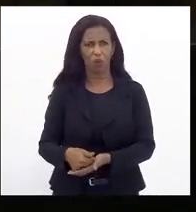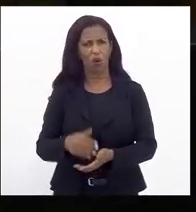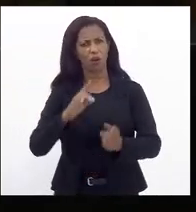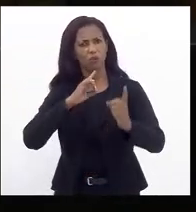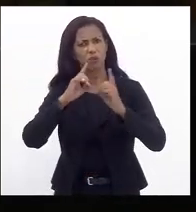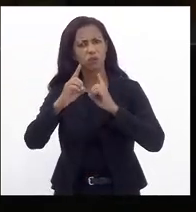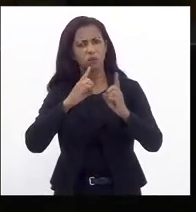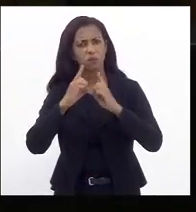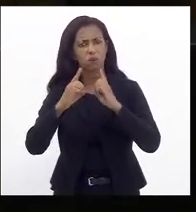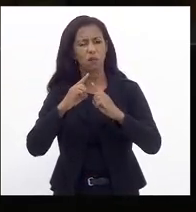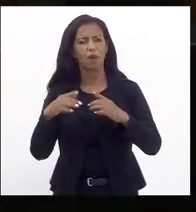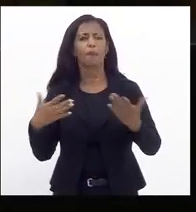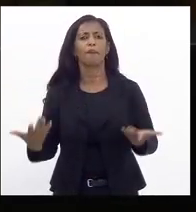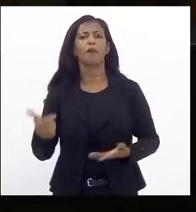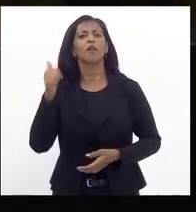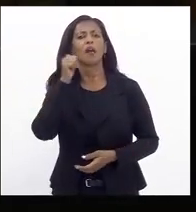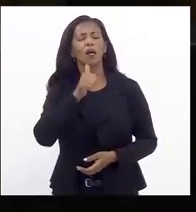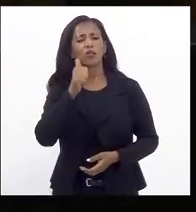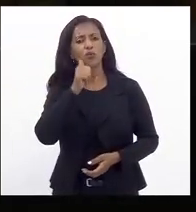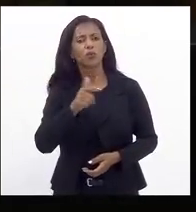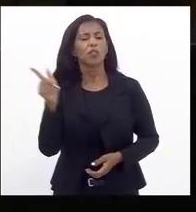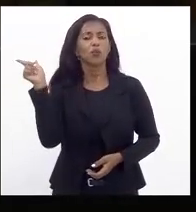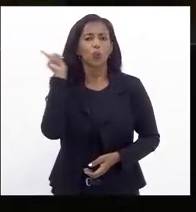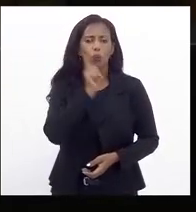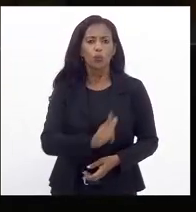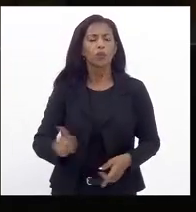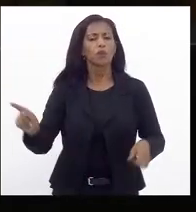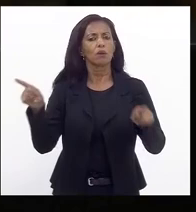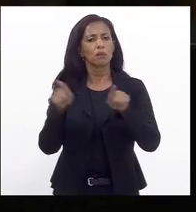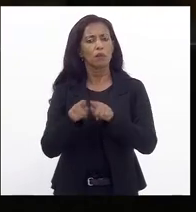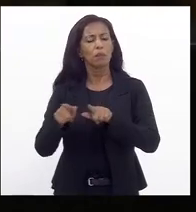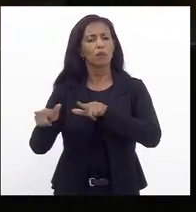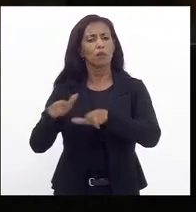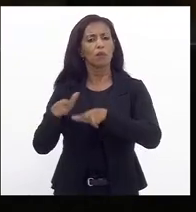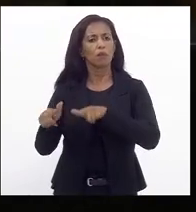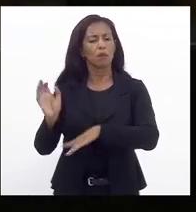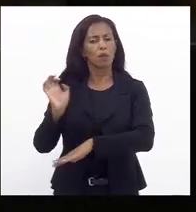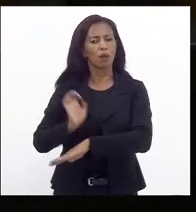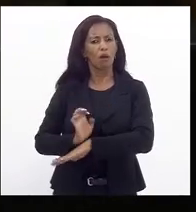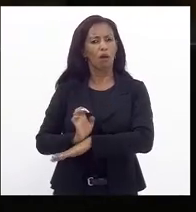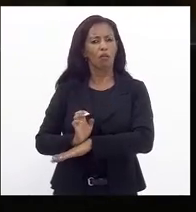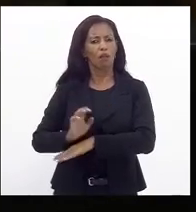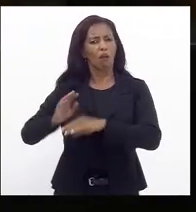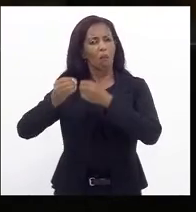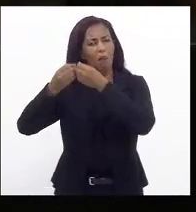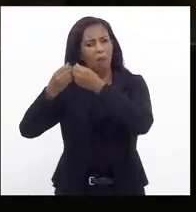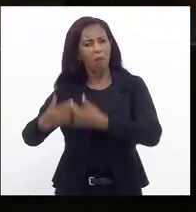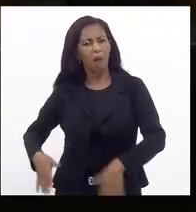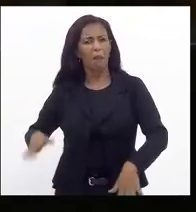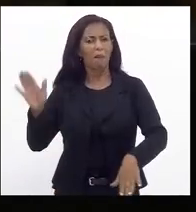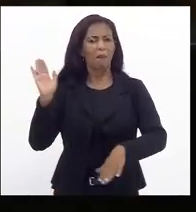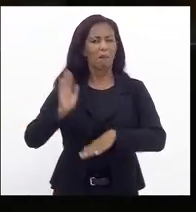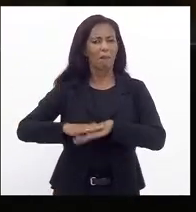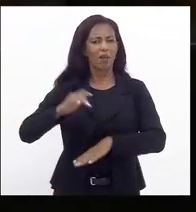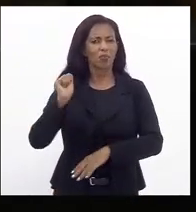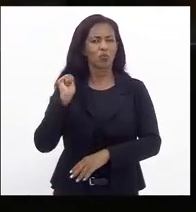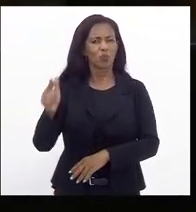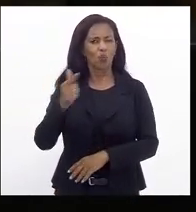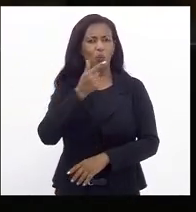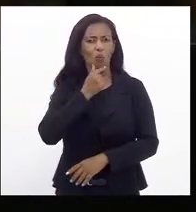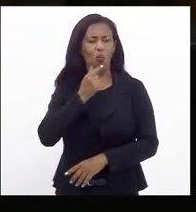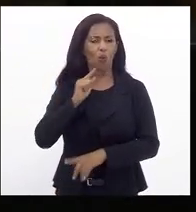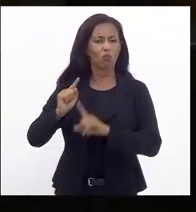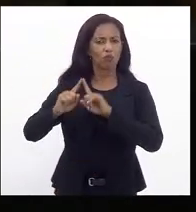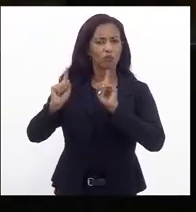negociando para que as mulheres servidoras no estado e não saiam mais prejudicadas quantos homens